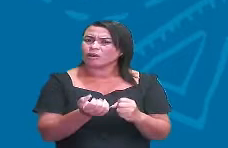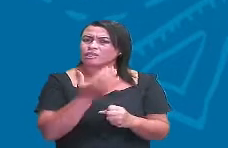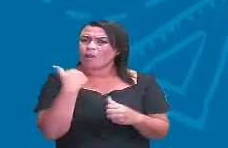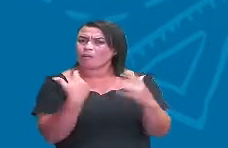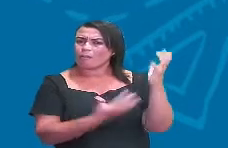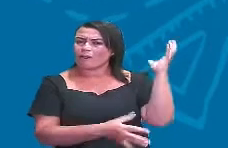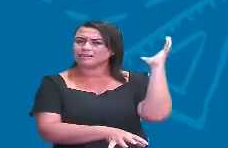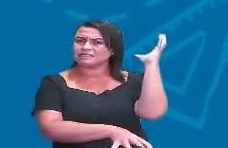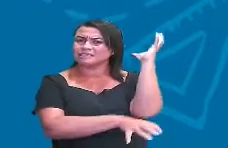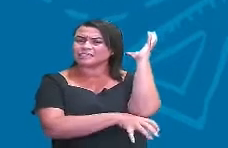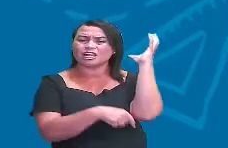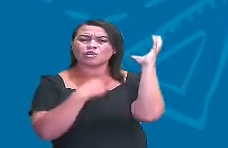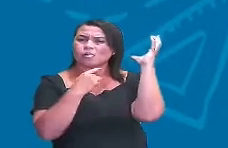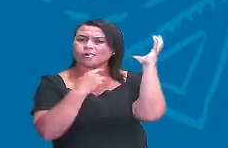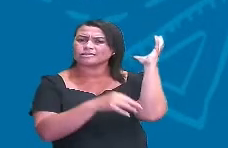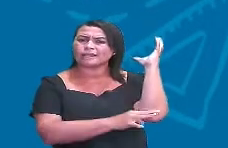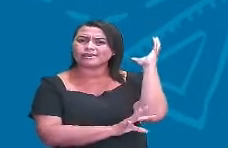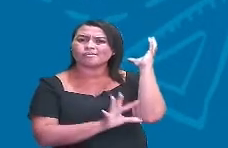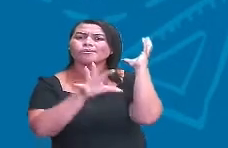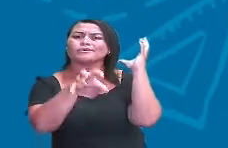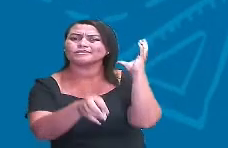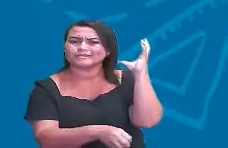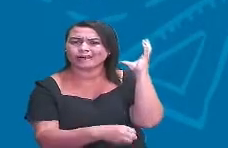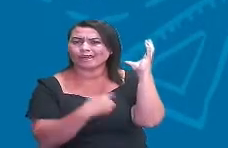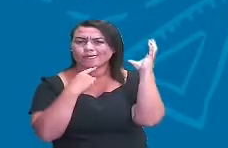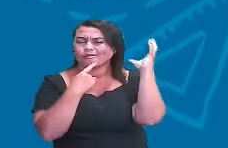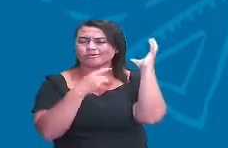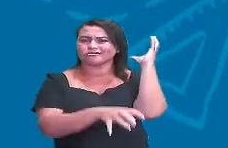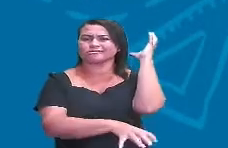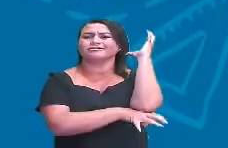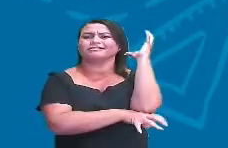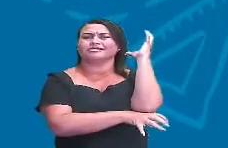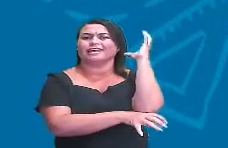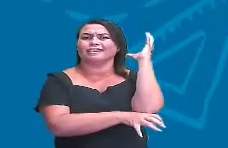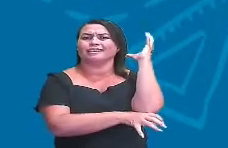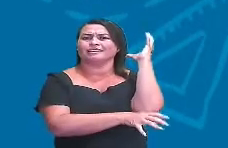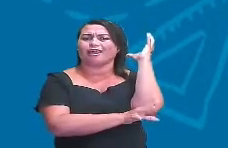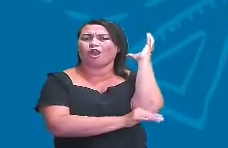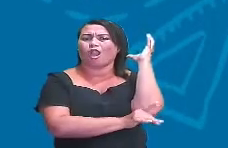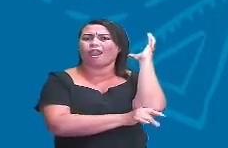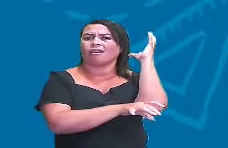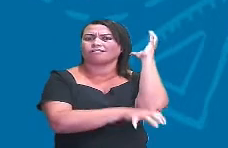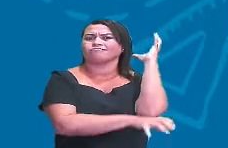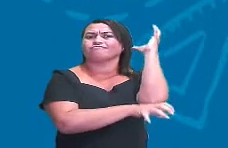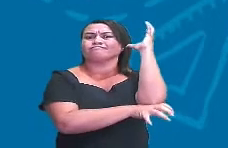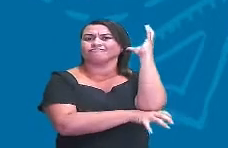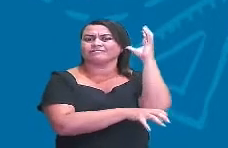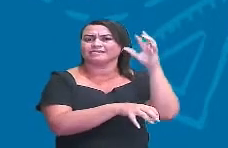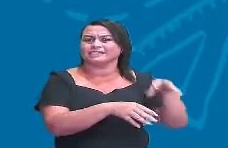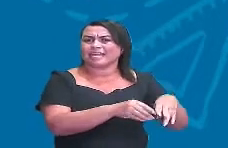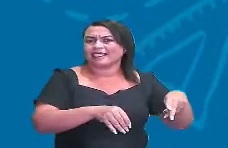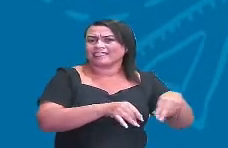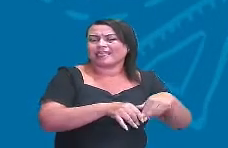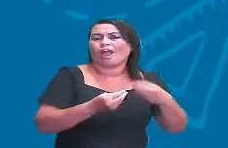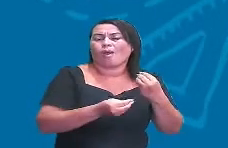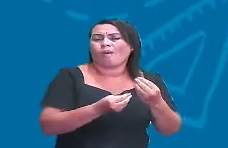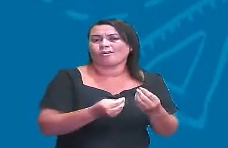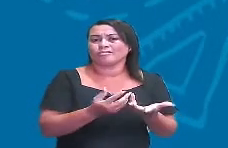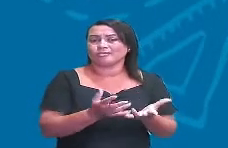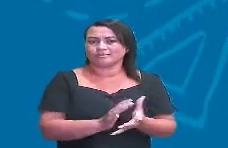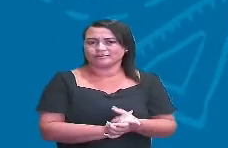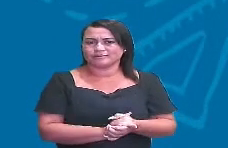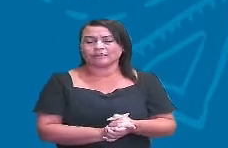alimentar? Se eles não podem predar, se eles não podem correr atrás de uma presa, se alimentar, né? Se eles não podem buscar o seu próprio